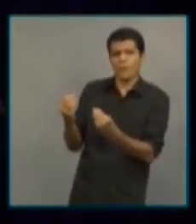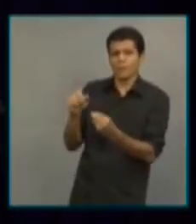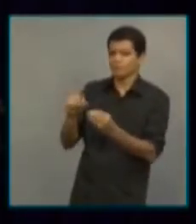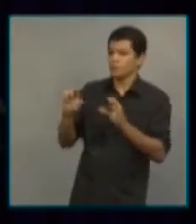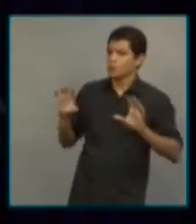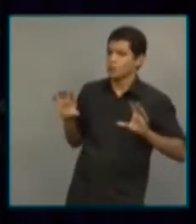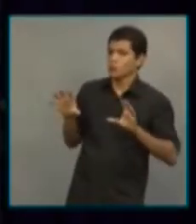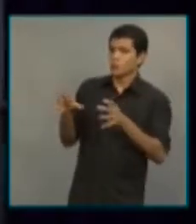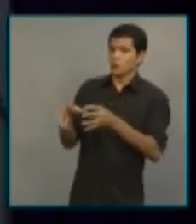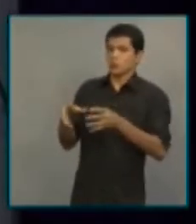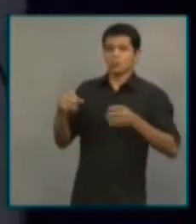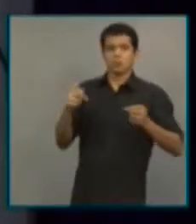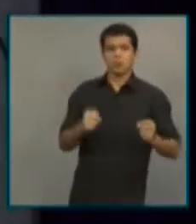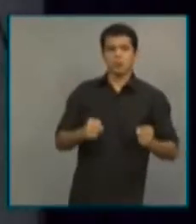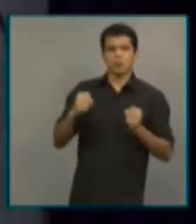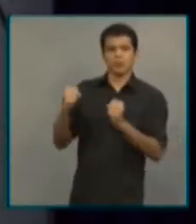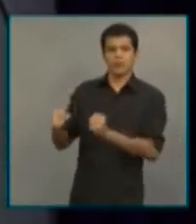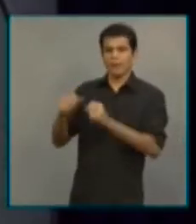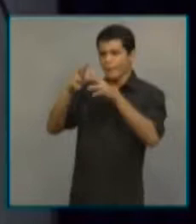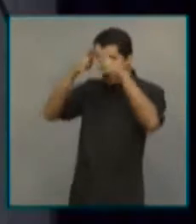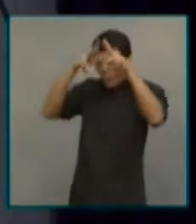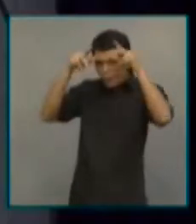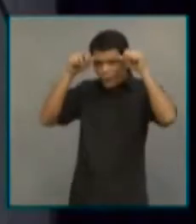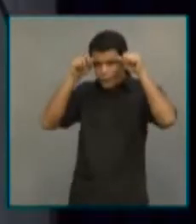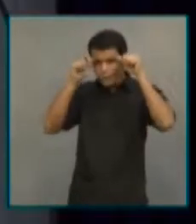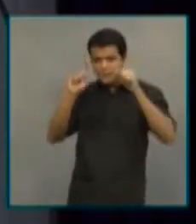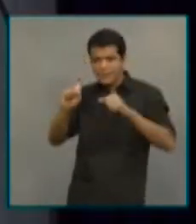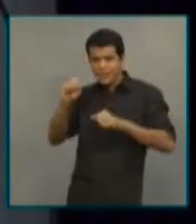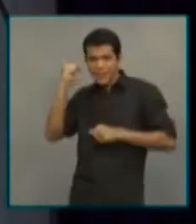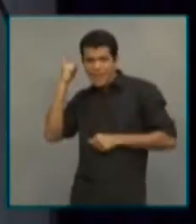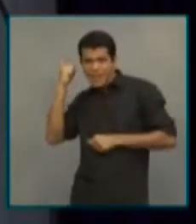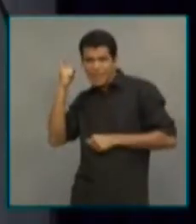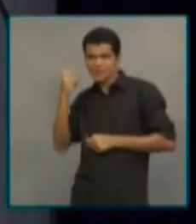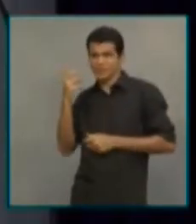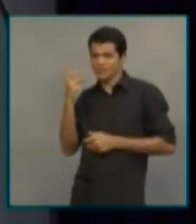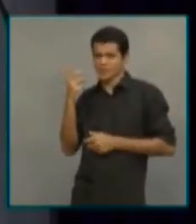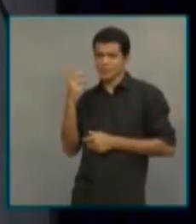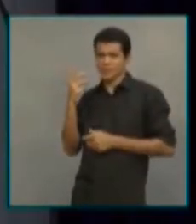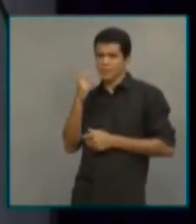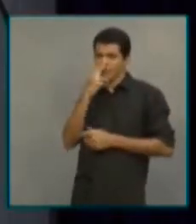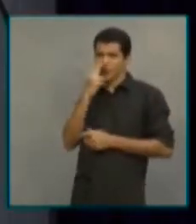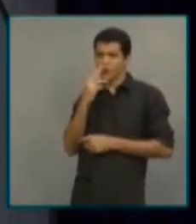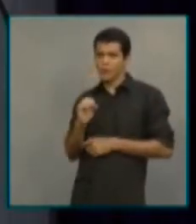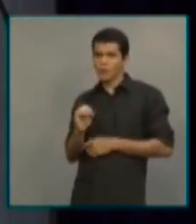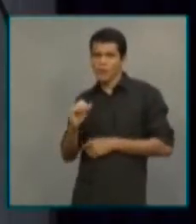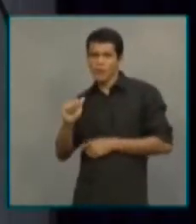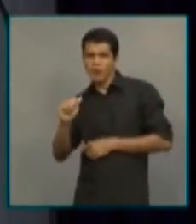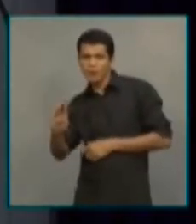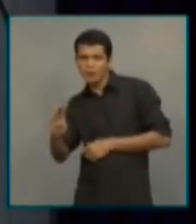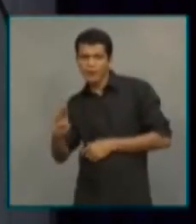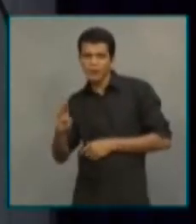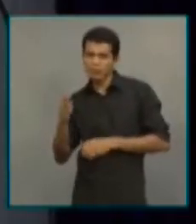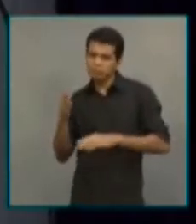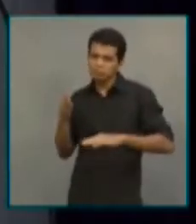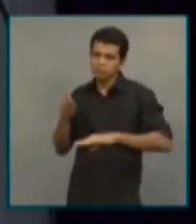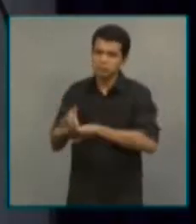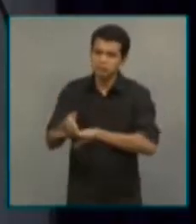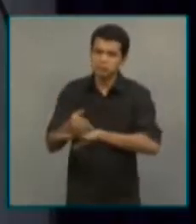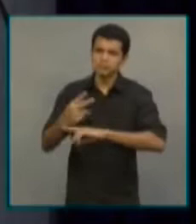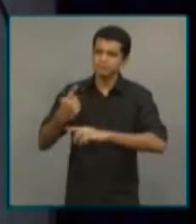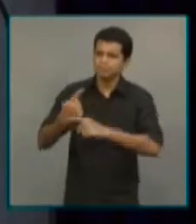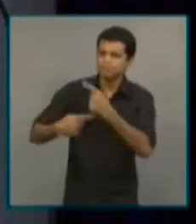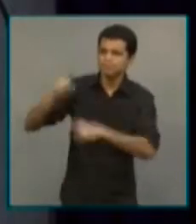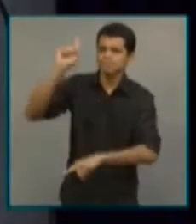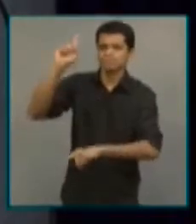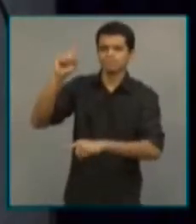chapa dos ex-conselheiros que não querem deixar que a OAB também tenha o prazer de ser